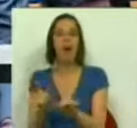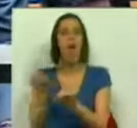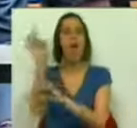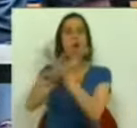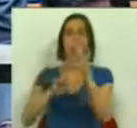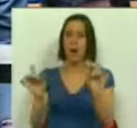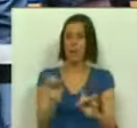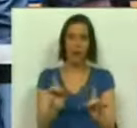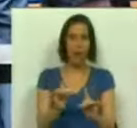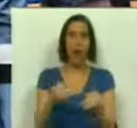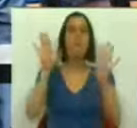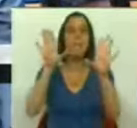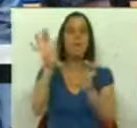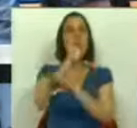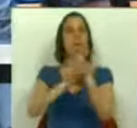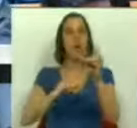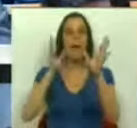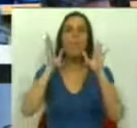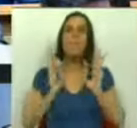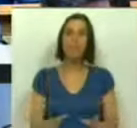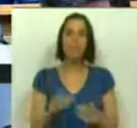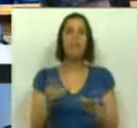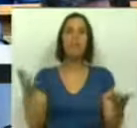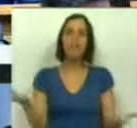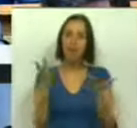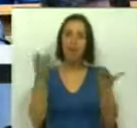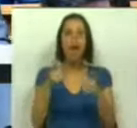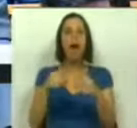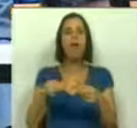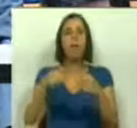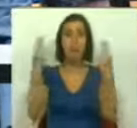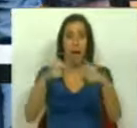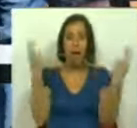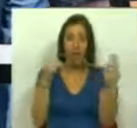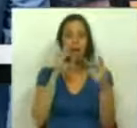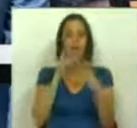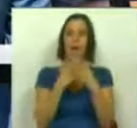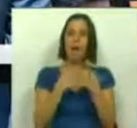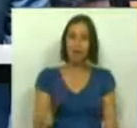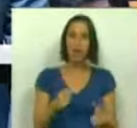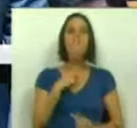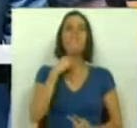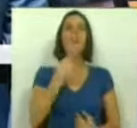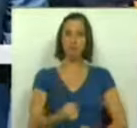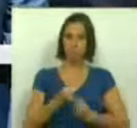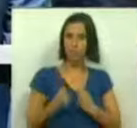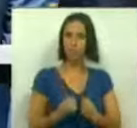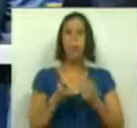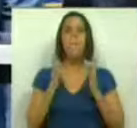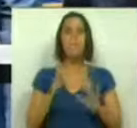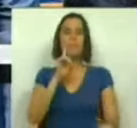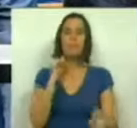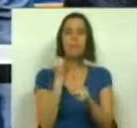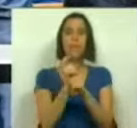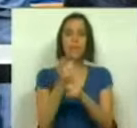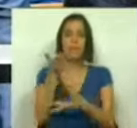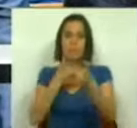para a Europa, mas a Europa tem de conseguir demover estas barreiras e tem de ter uma voz ativa para